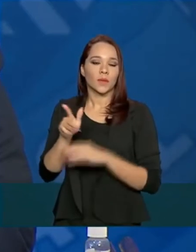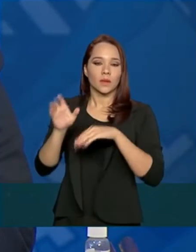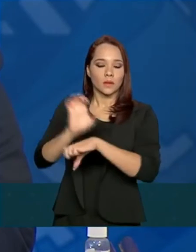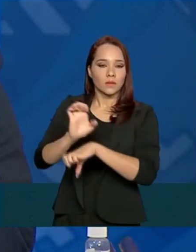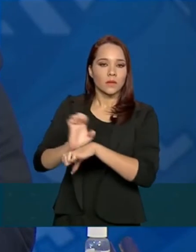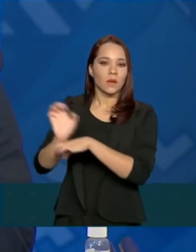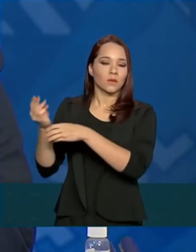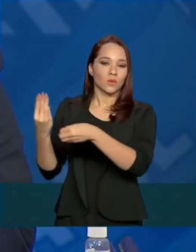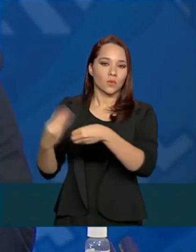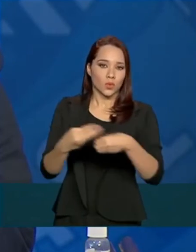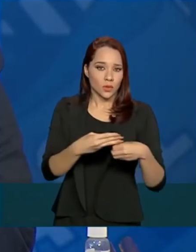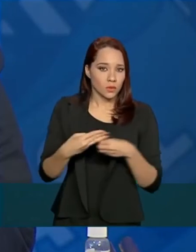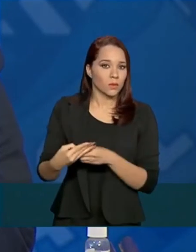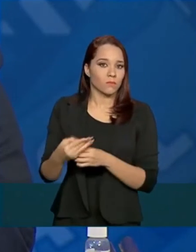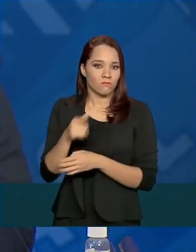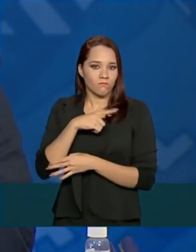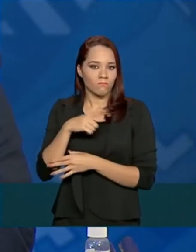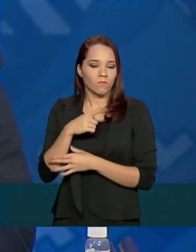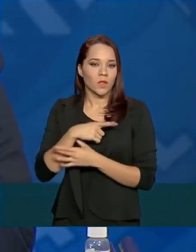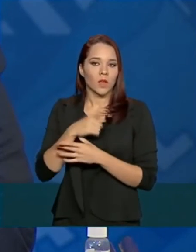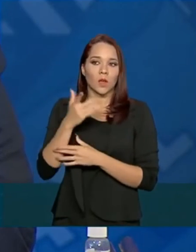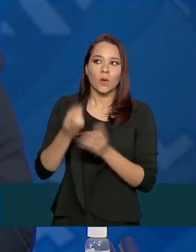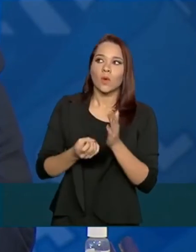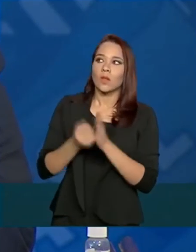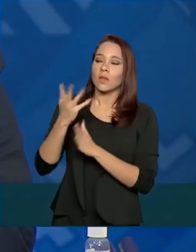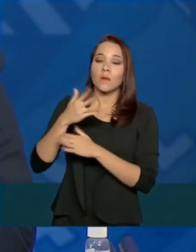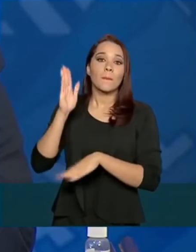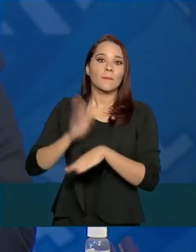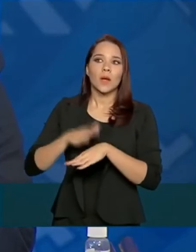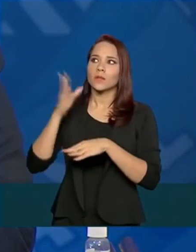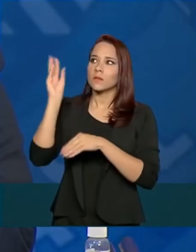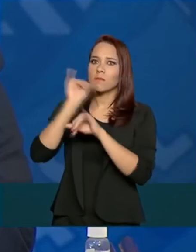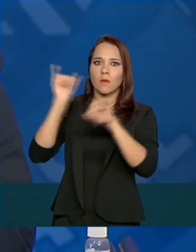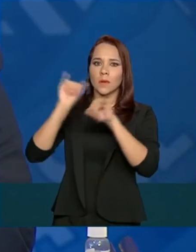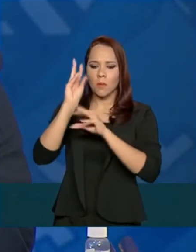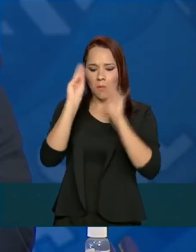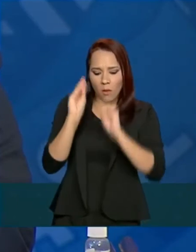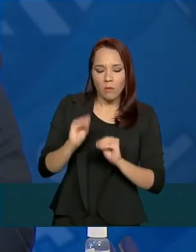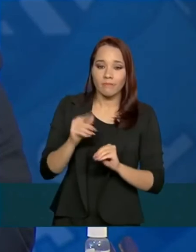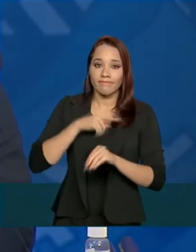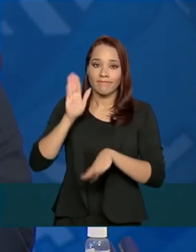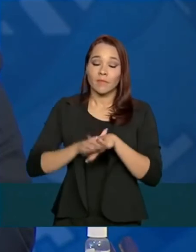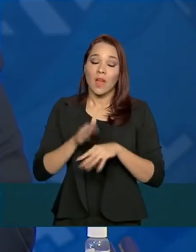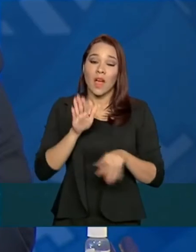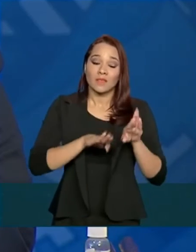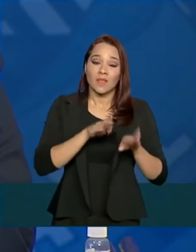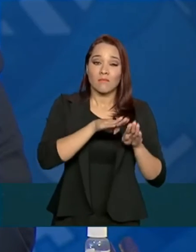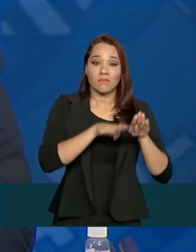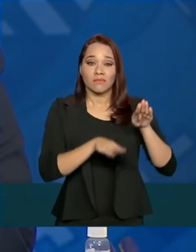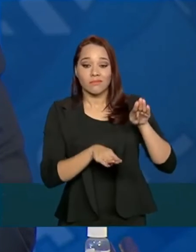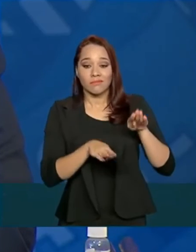estados e municípios que têm uma densidade de dados maior. E eventualmente nós temos instabilidades,